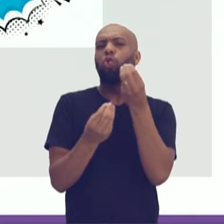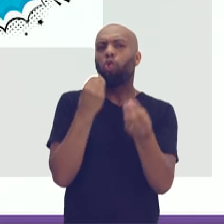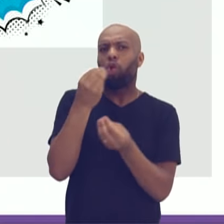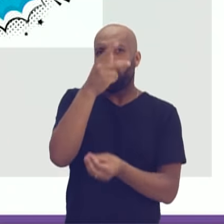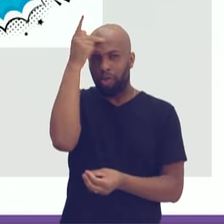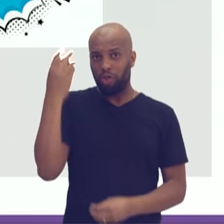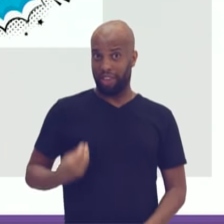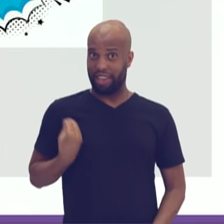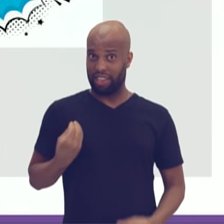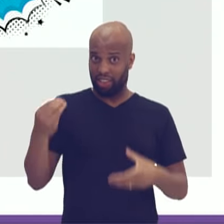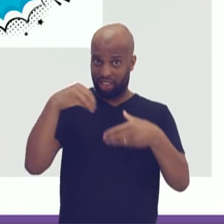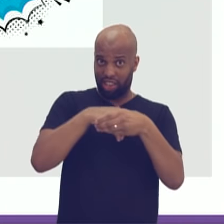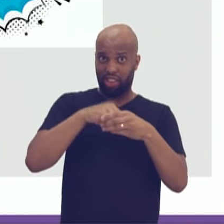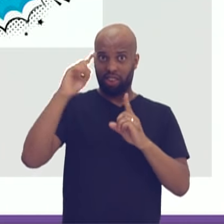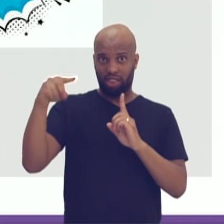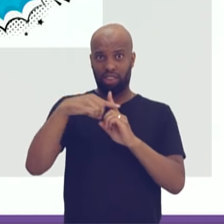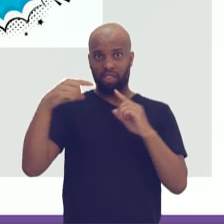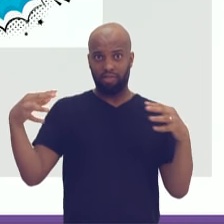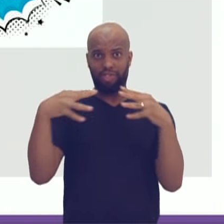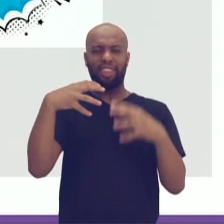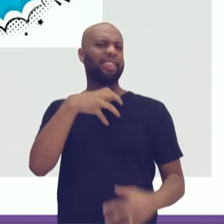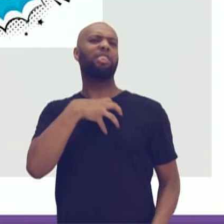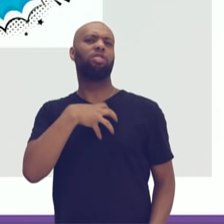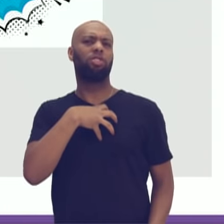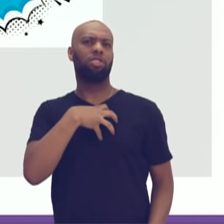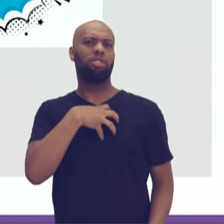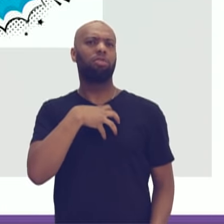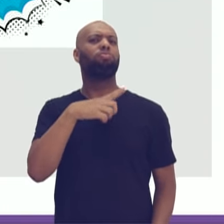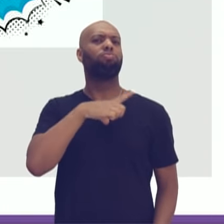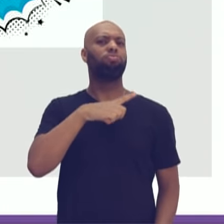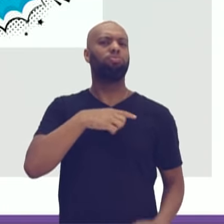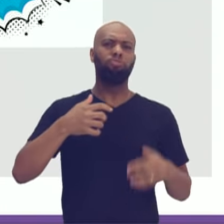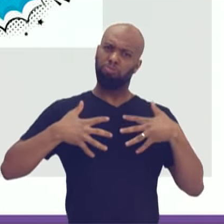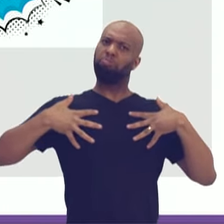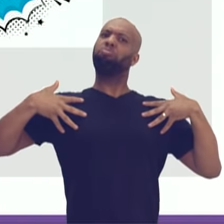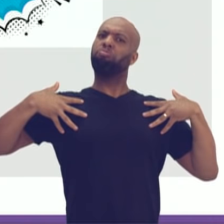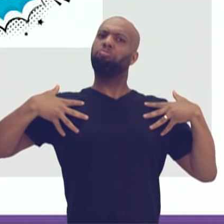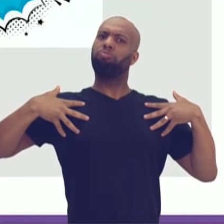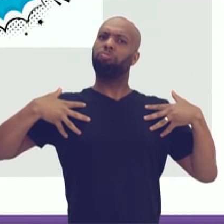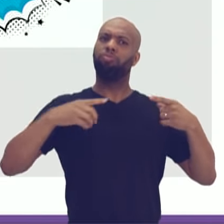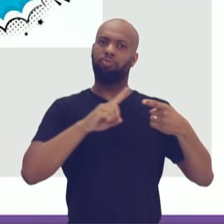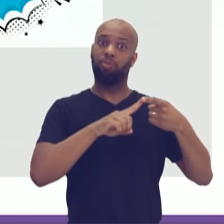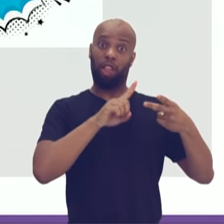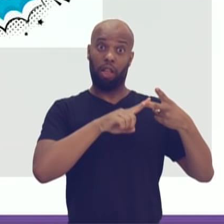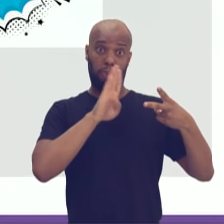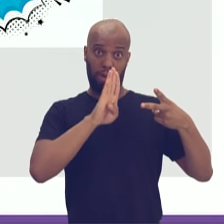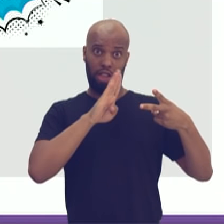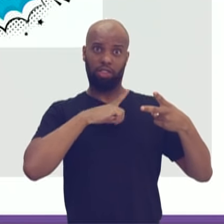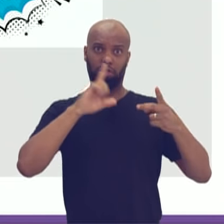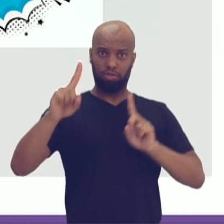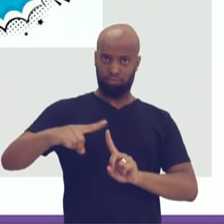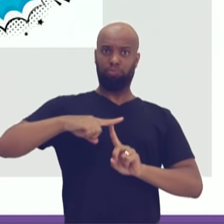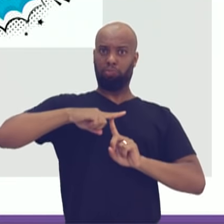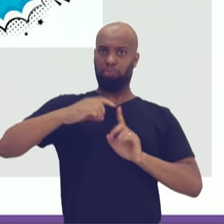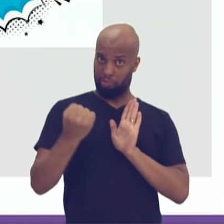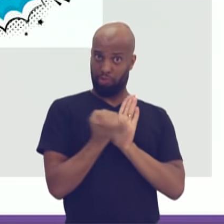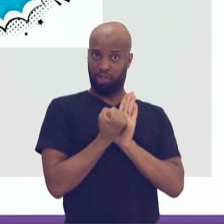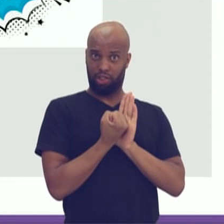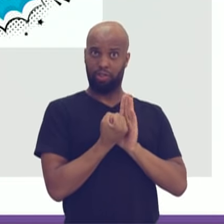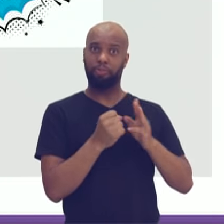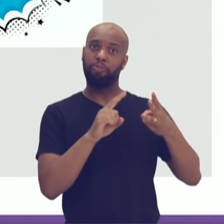participantes sentiam-se? A, marcados pela honra. B, marcados pelo sinal da cruz.